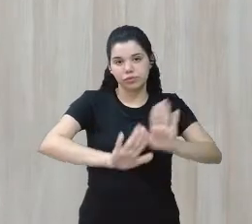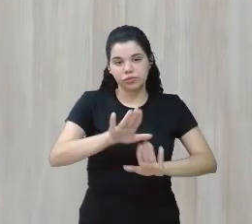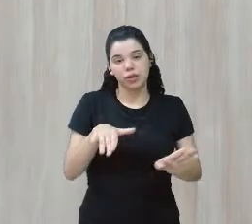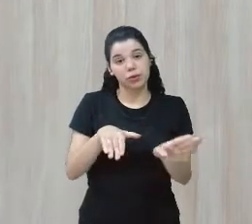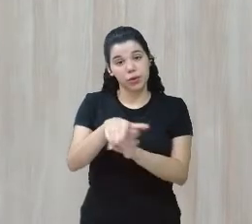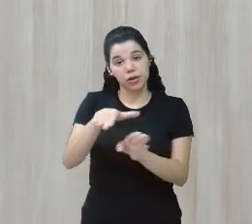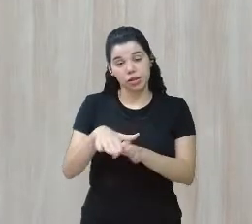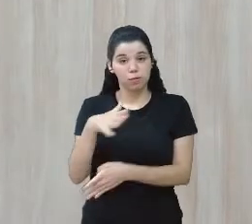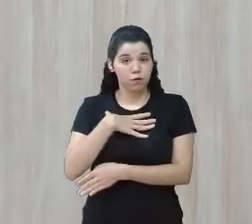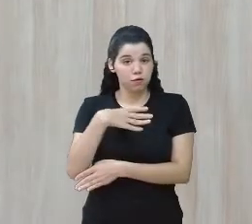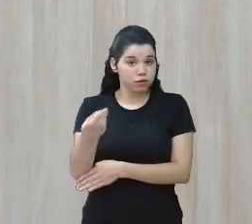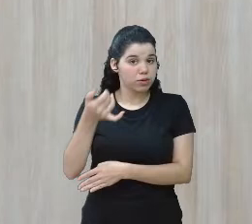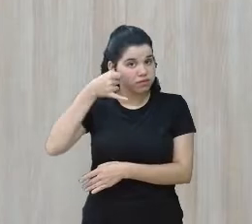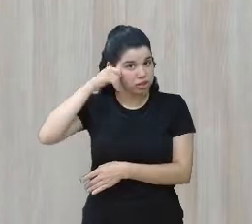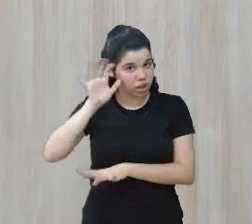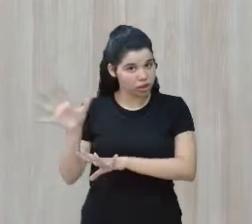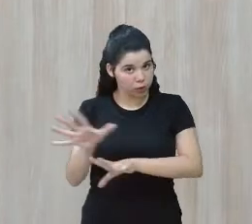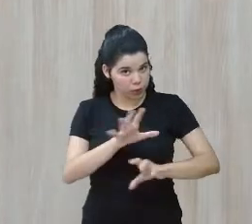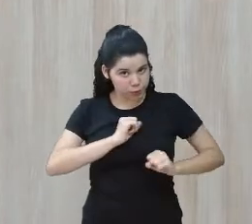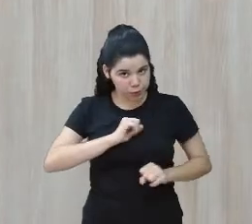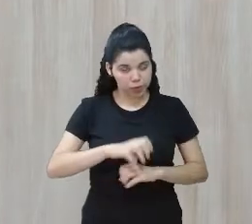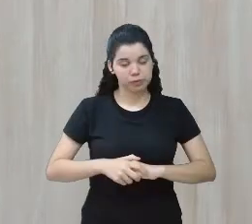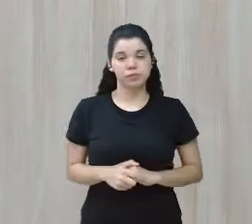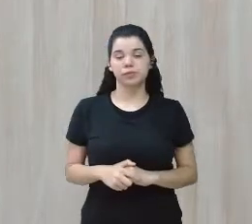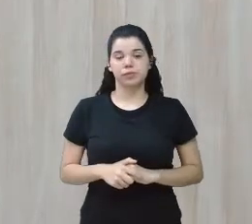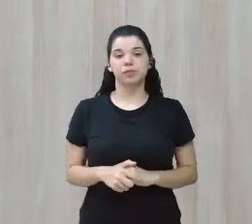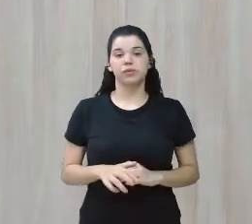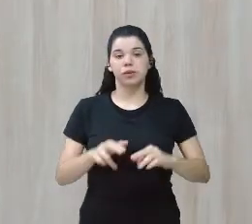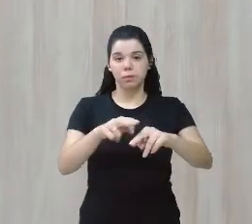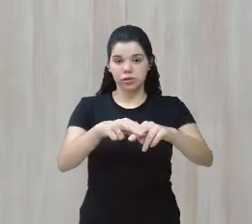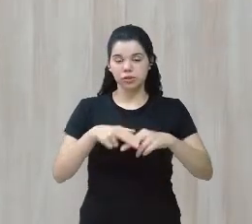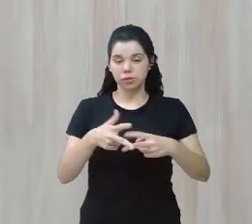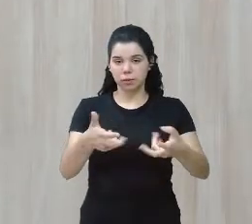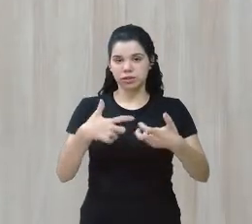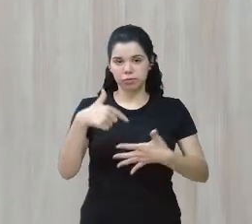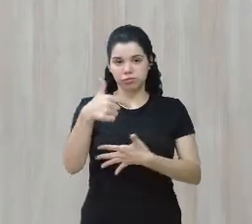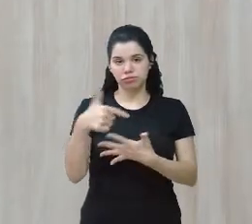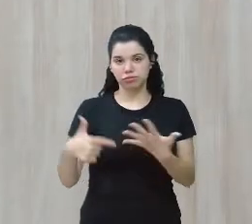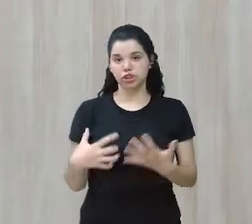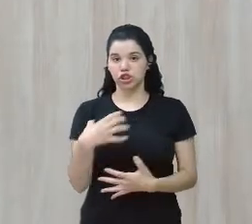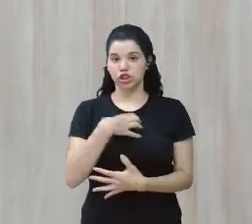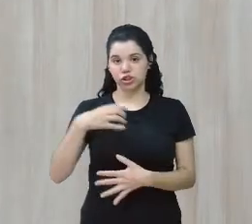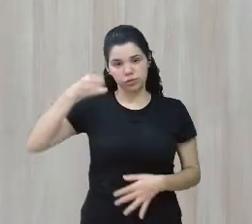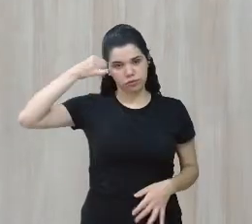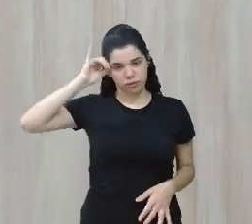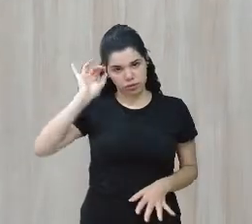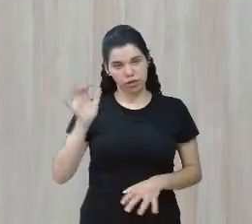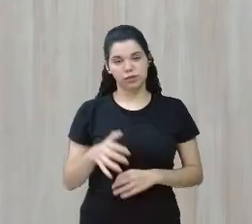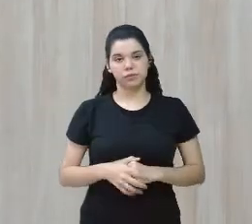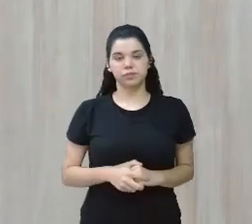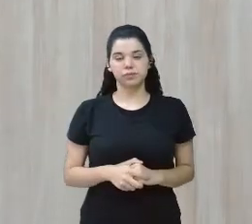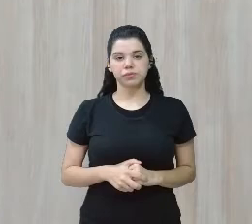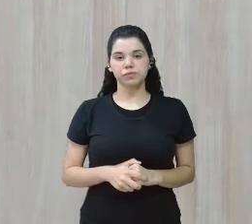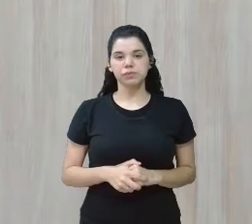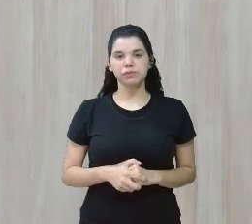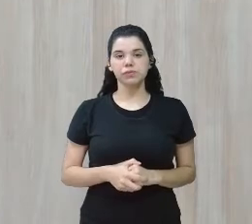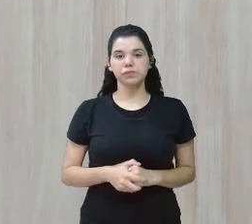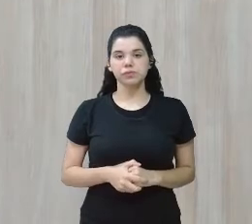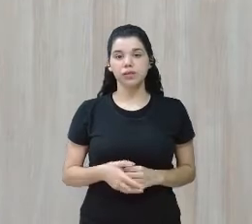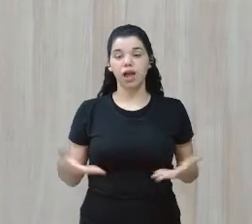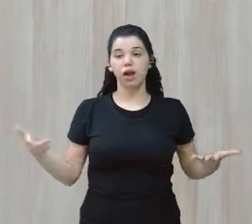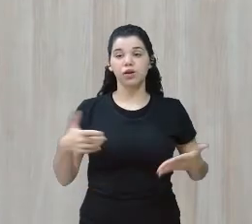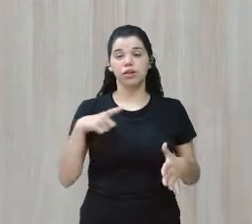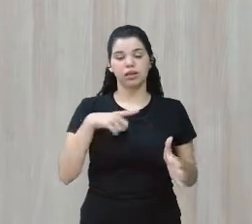não seja contaminado. Então, observe que existem várias formas de evitar a contaminação. E aqui nós vemos